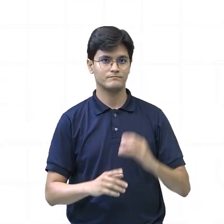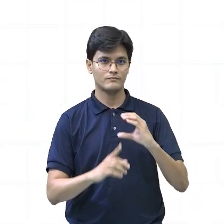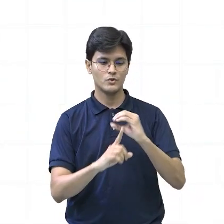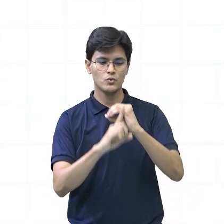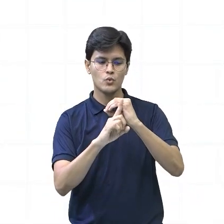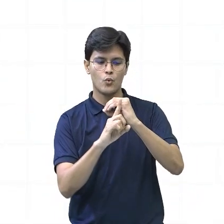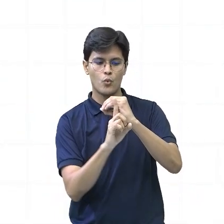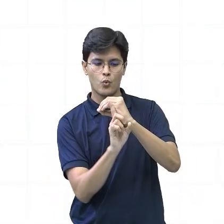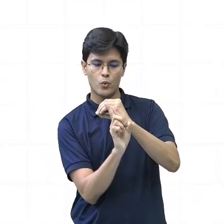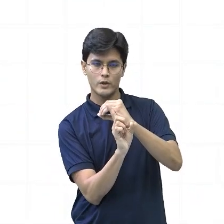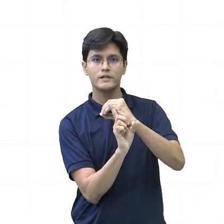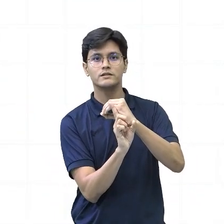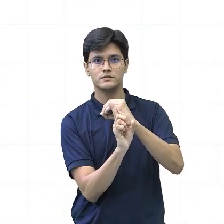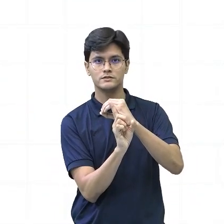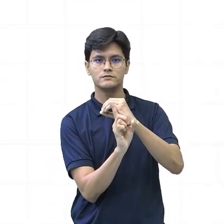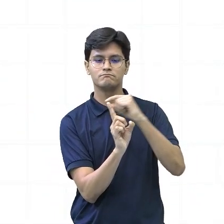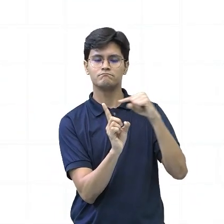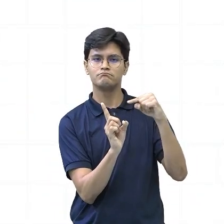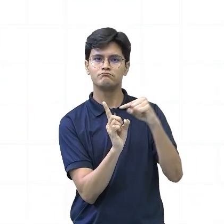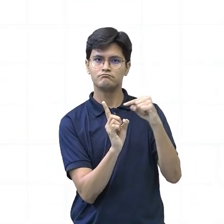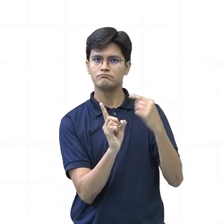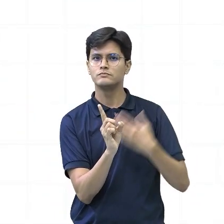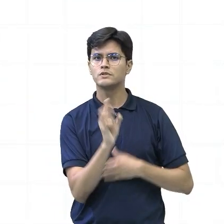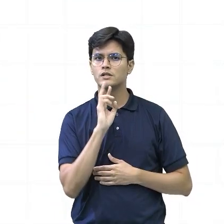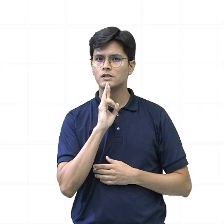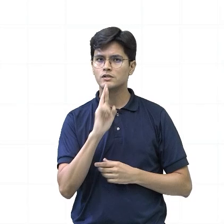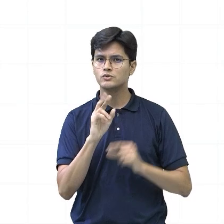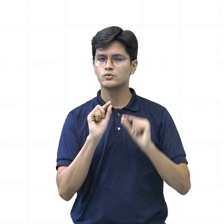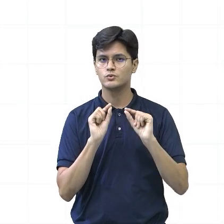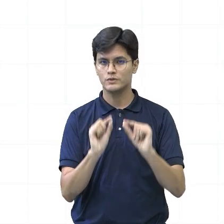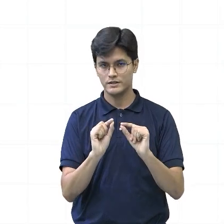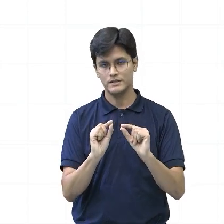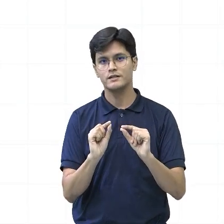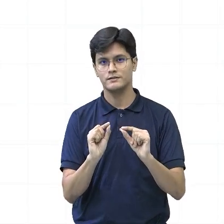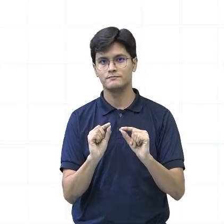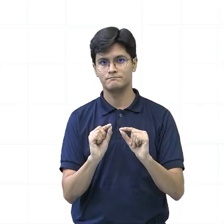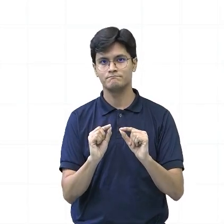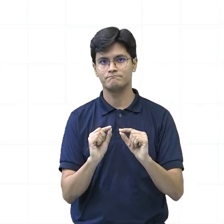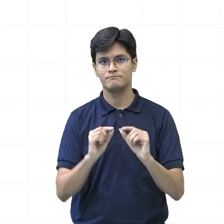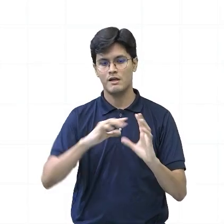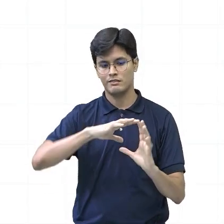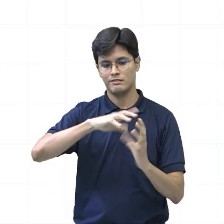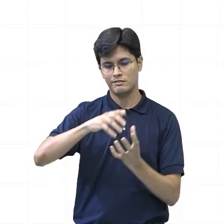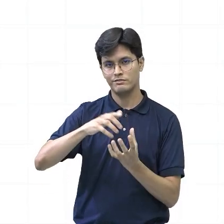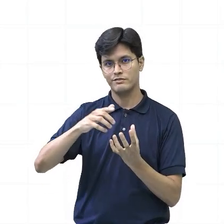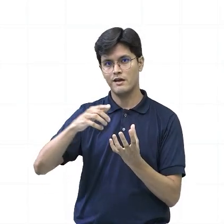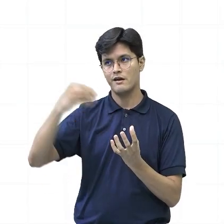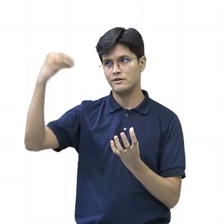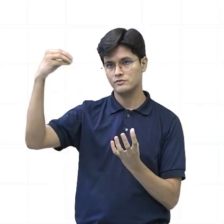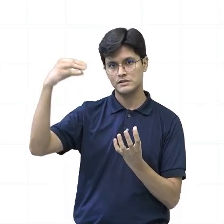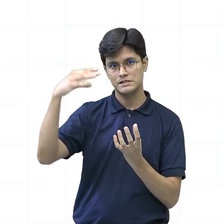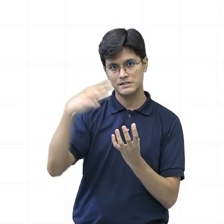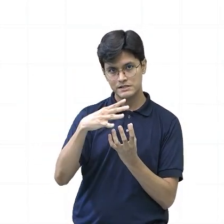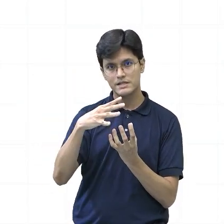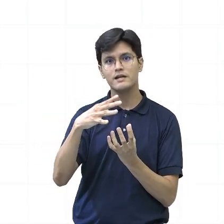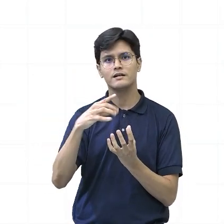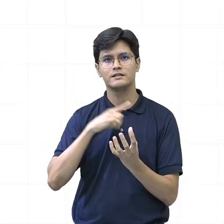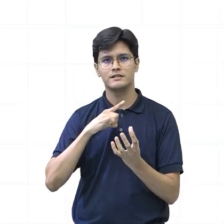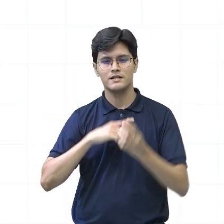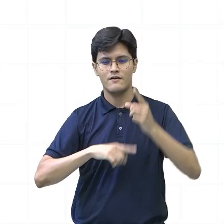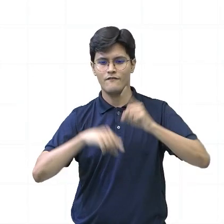rotação faz a orientação da Terra em relação ao Sol mudar continuamente durante o movimento